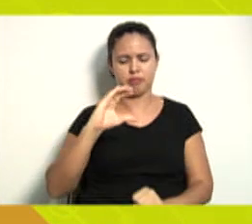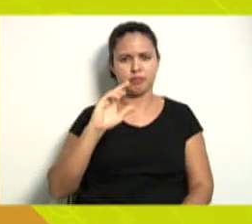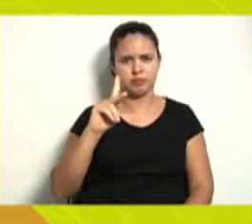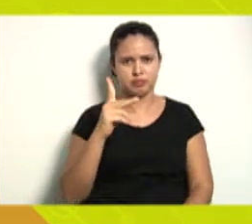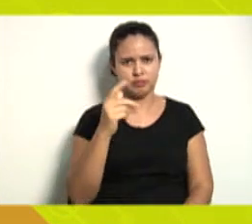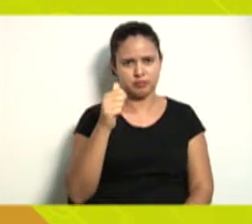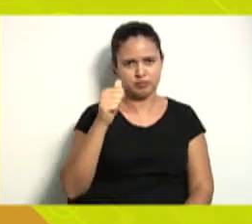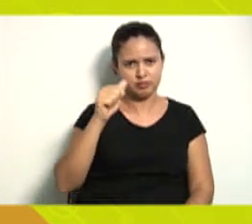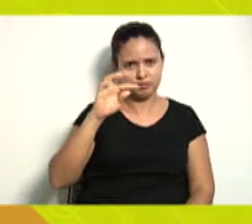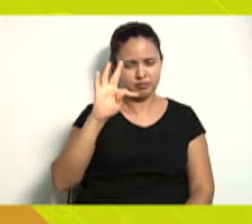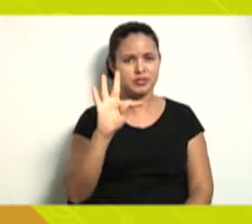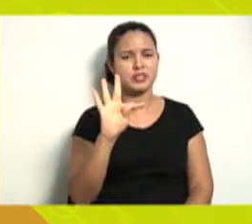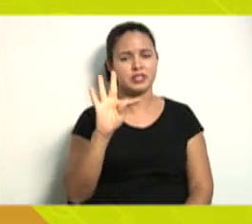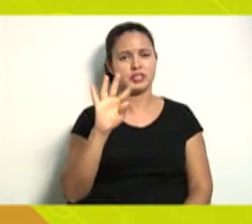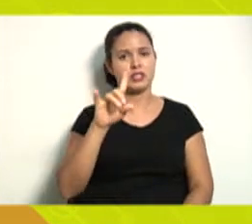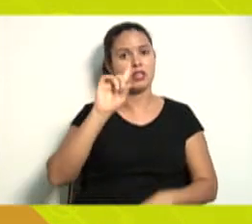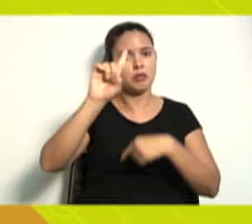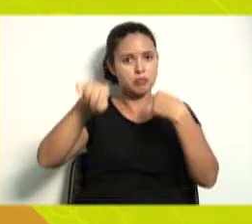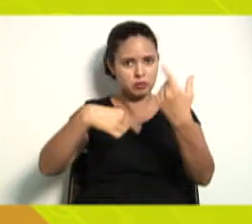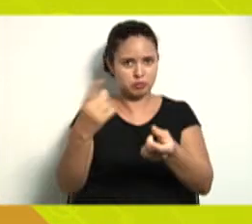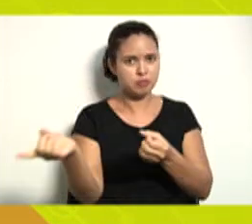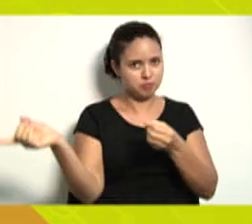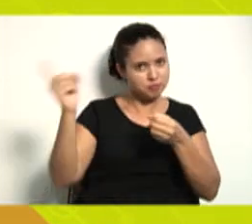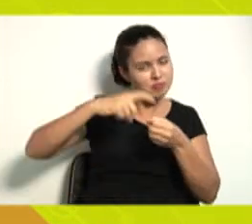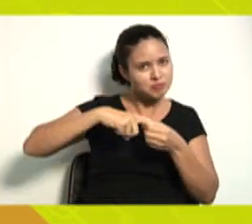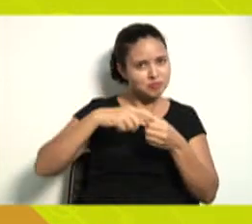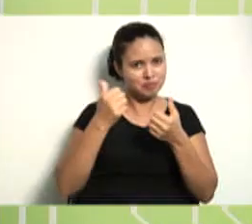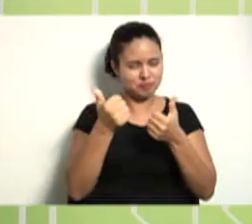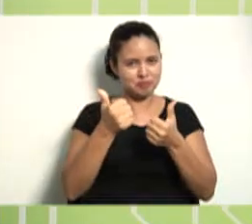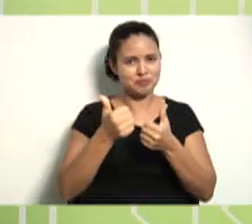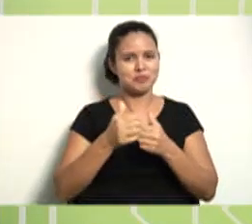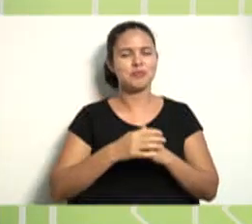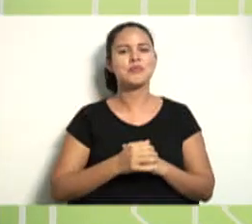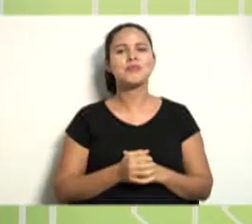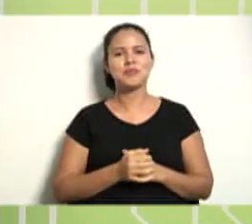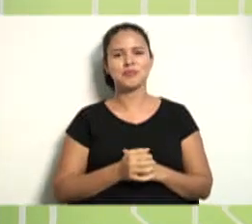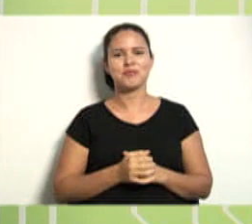não saiam daí, que daqui a pouquinho a gente volta.